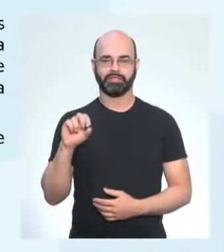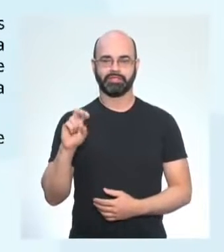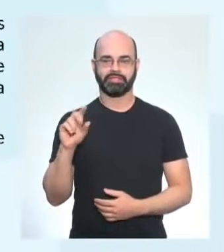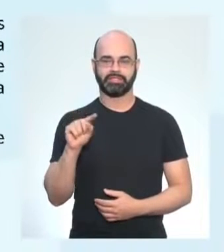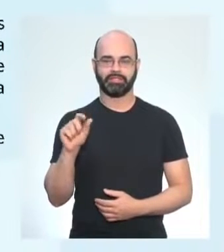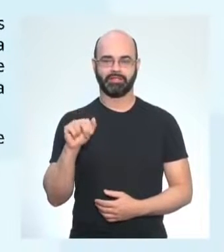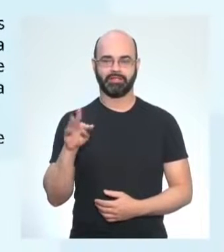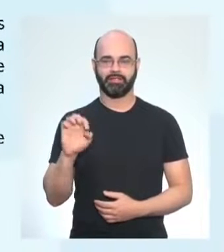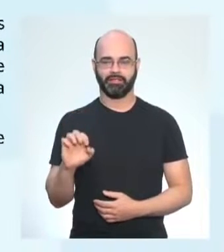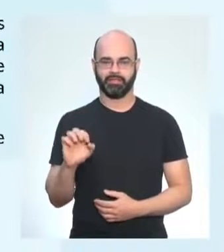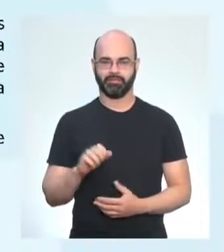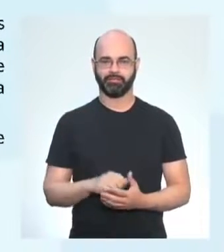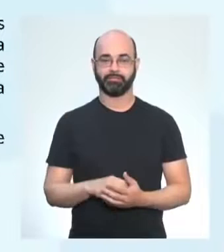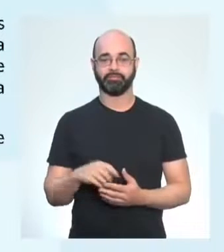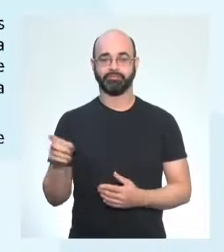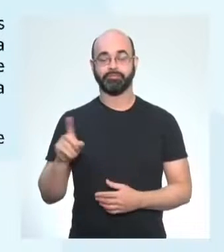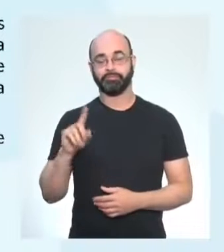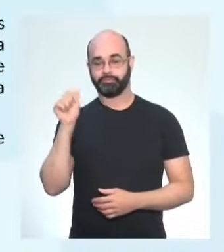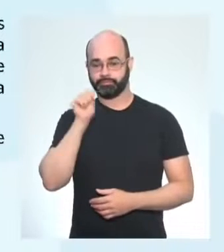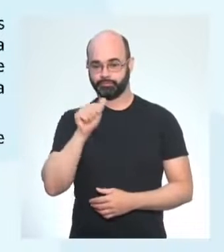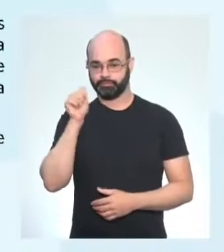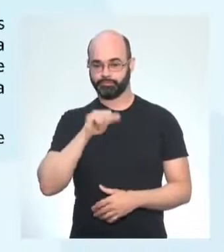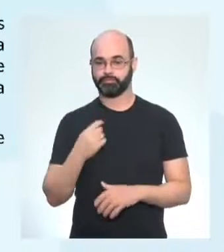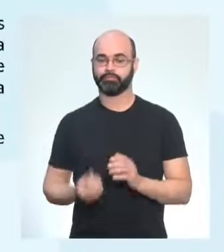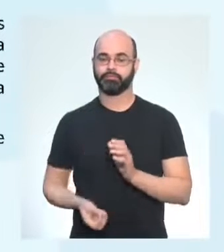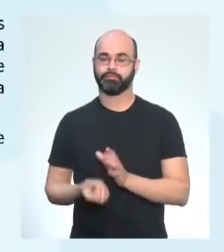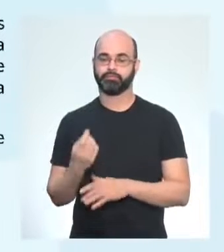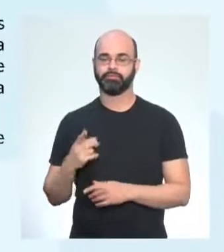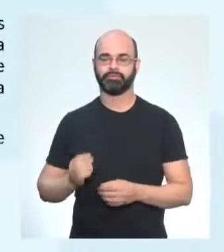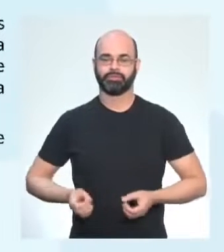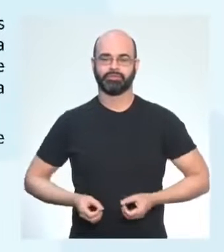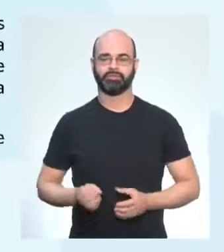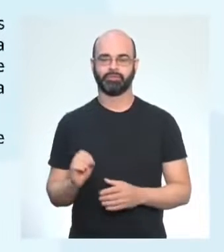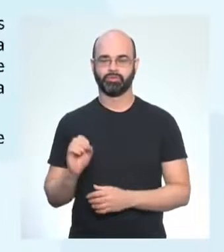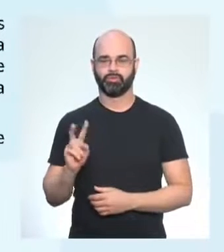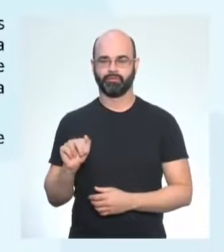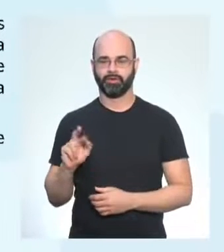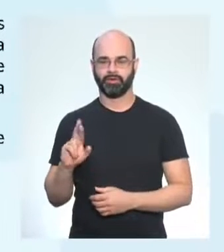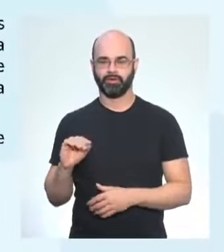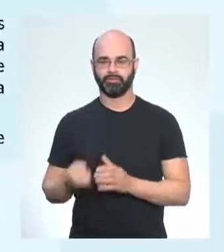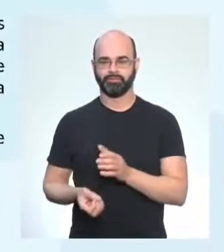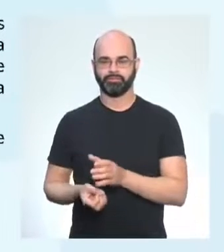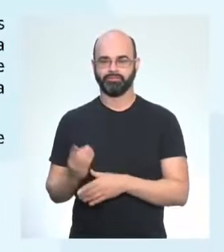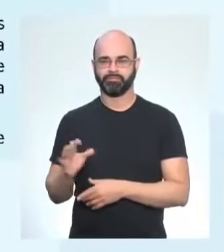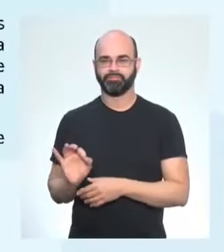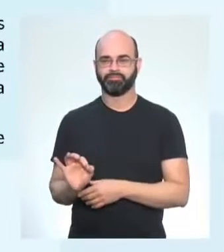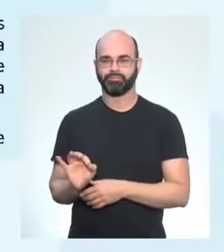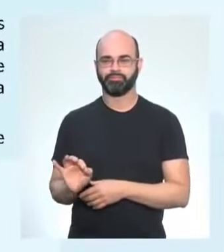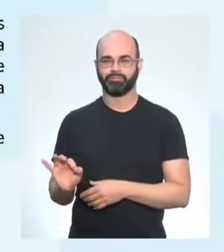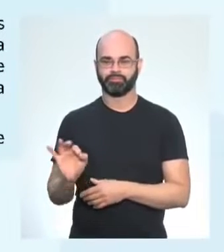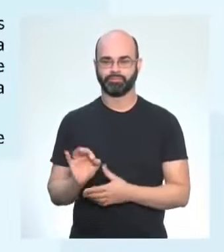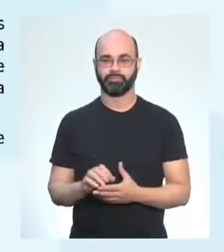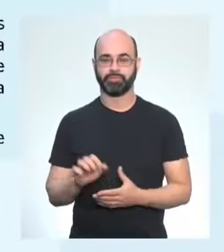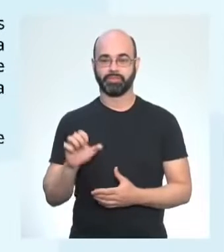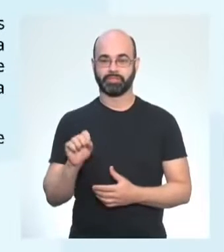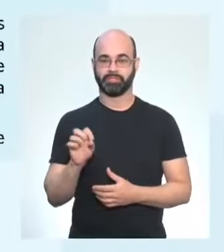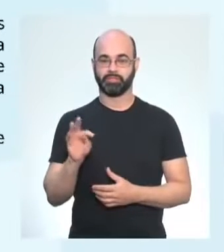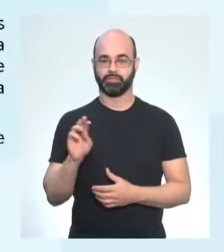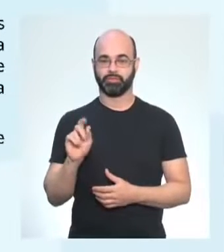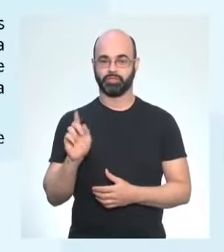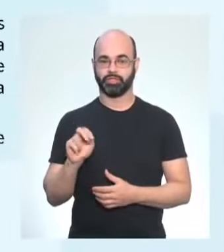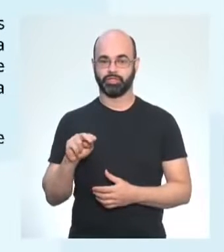ele vai estimular a ovulação e a produção ovariana de estrógenos. Então, ó, o estrógeno não vai ser produzido